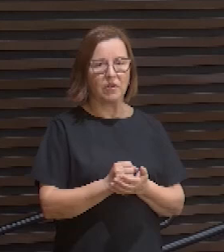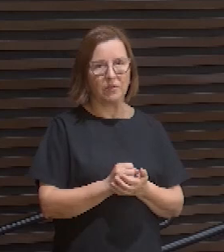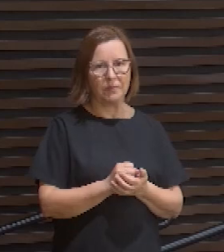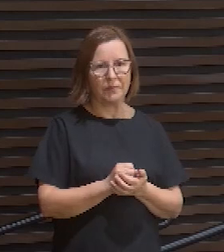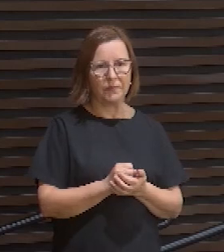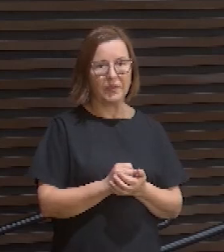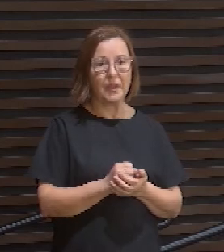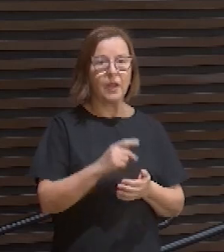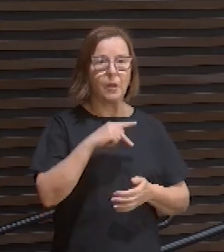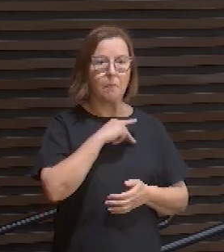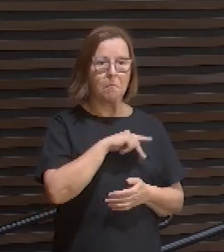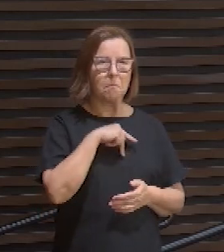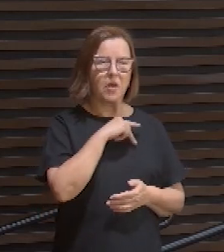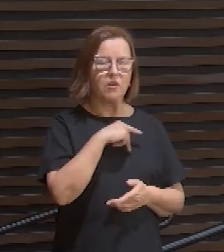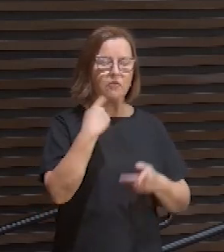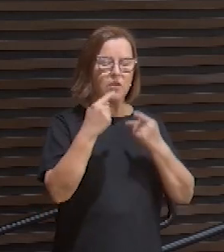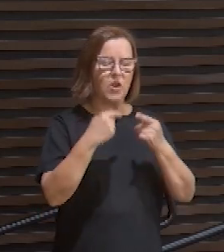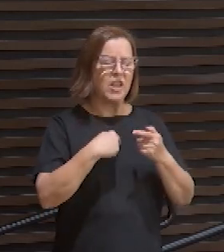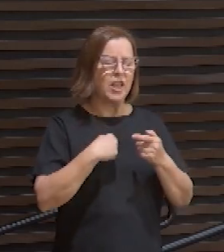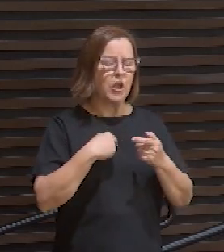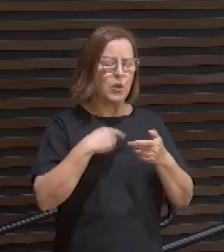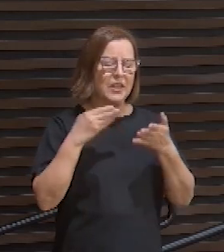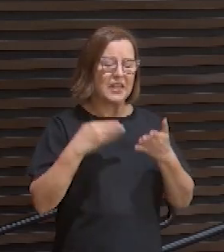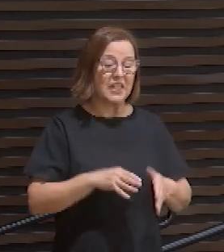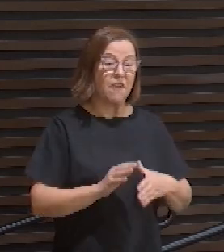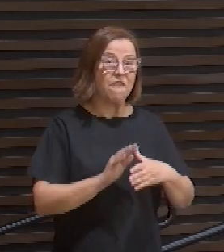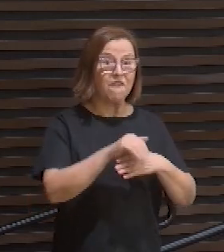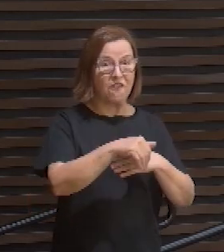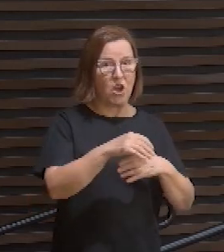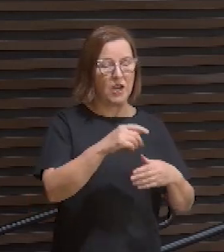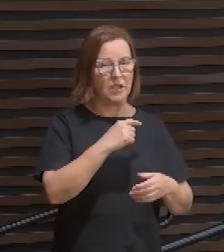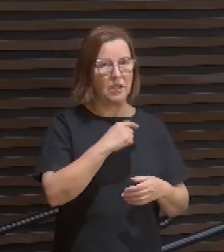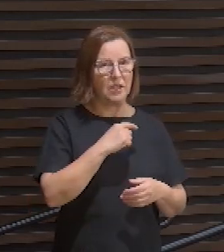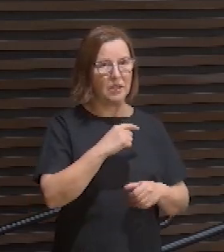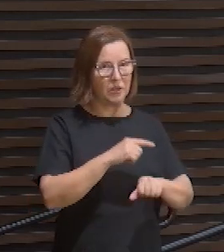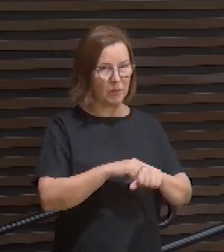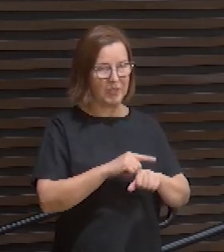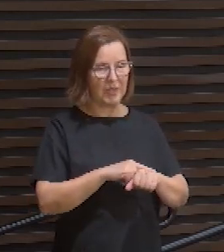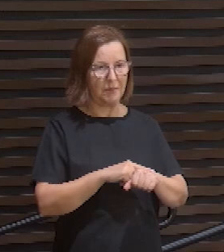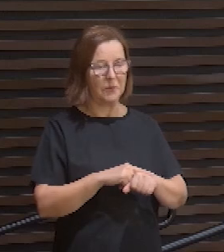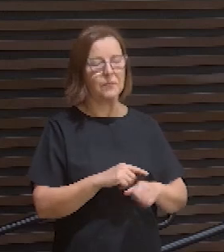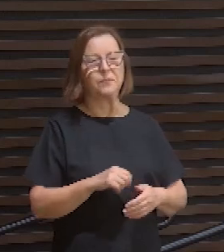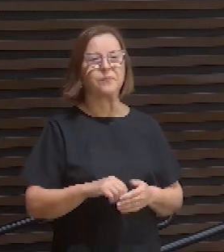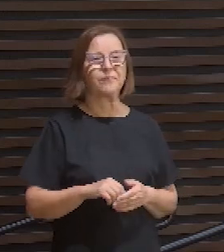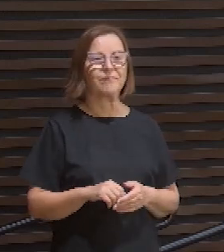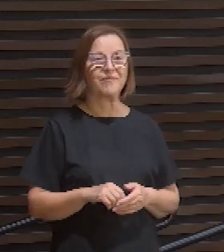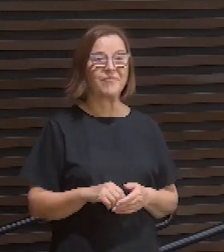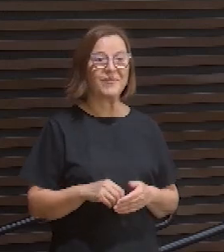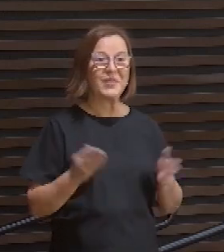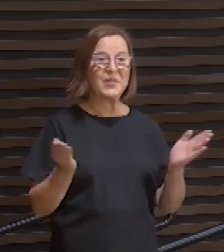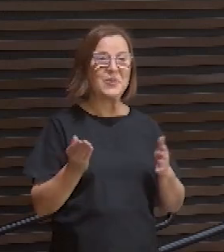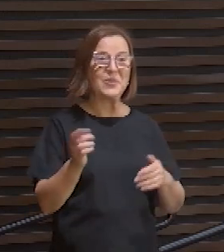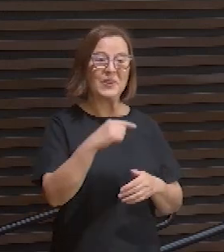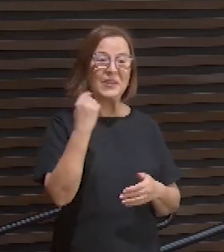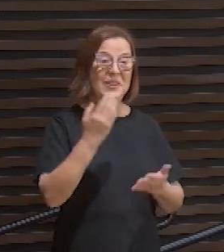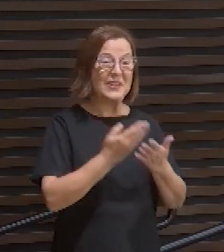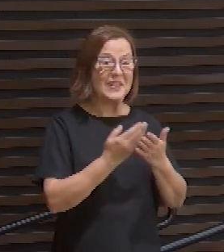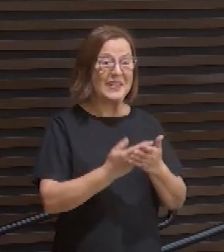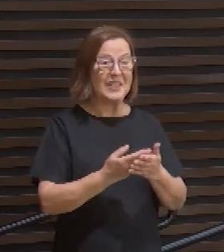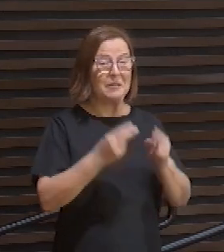fora de tempo, meus irmãos, mas ele foi nascido do alto. E hoje, 2000 anos depois, nós estamos estudando o testemunho desse irmão